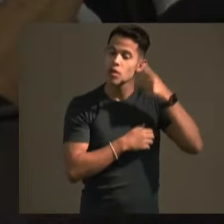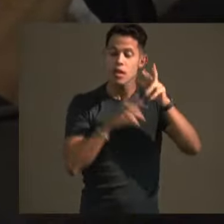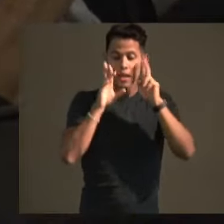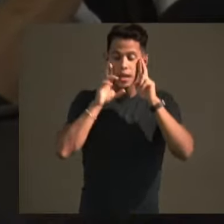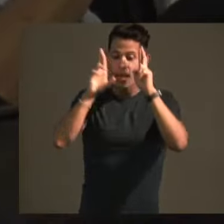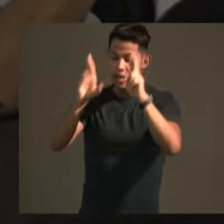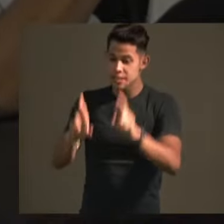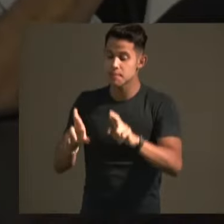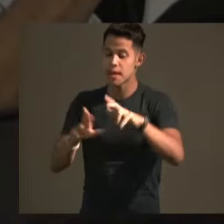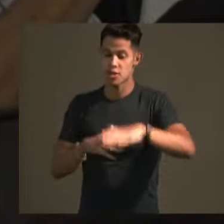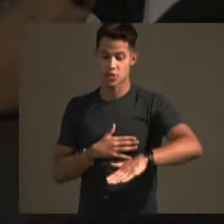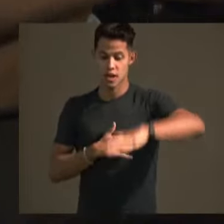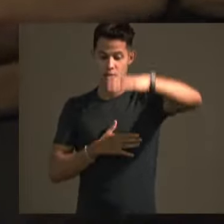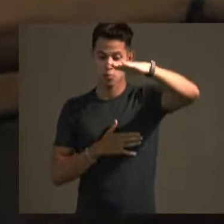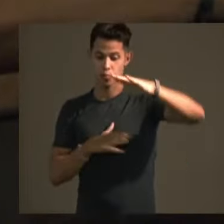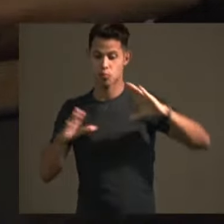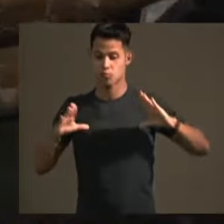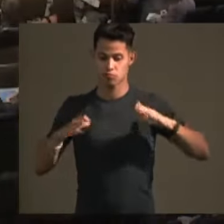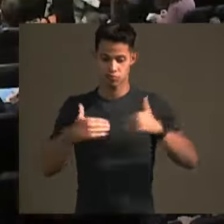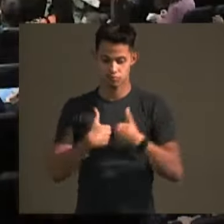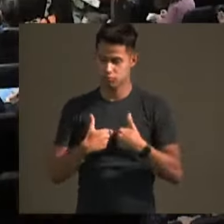adulto. Obrigada.